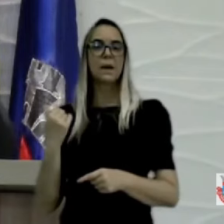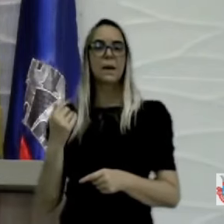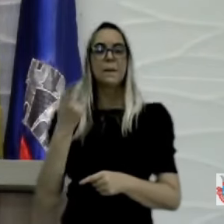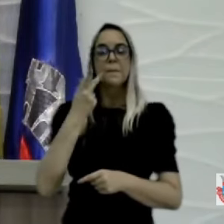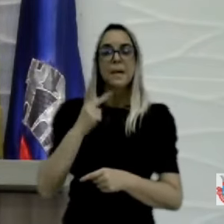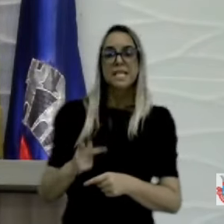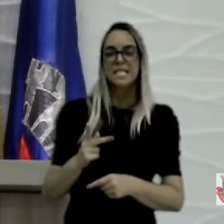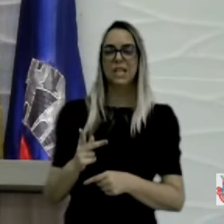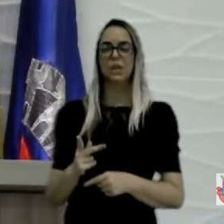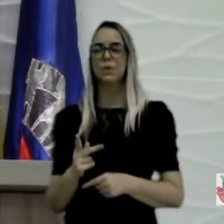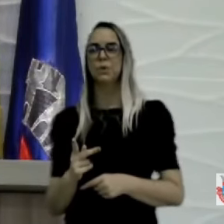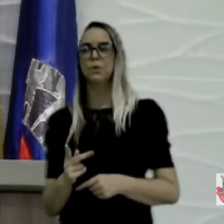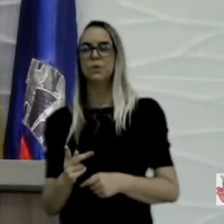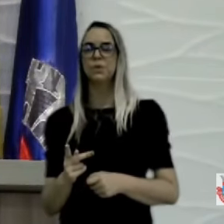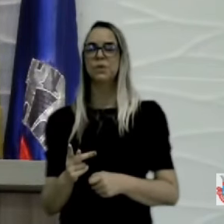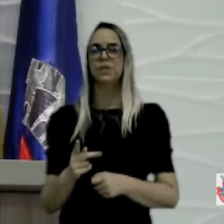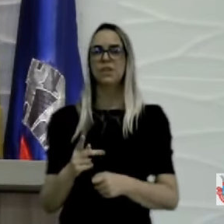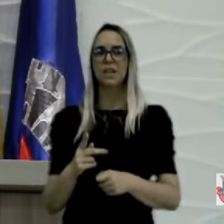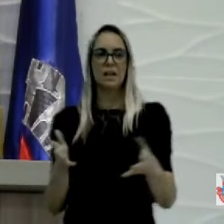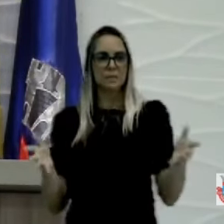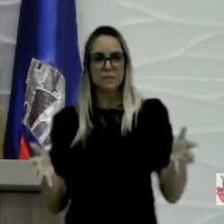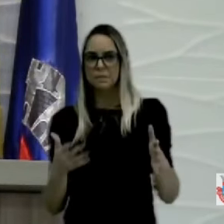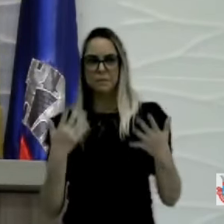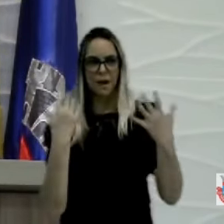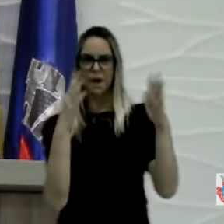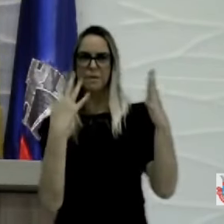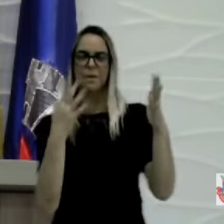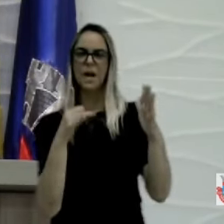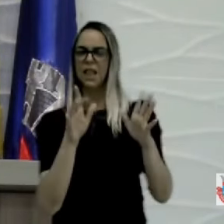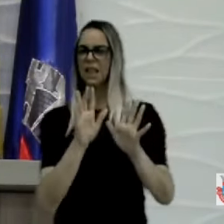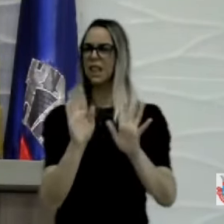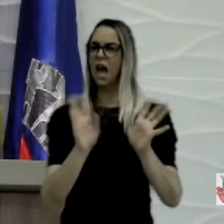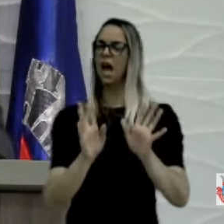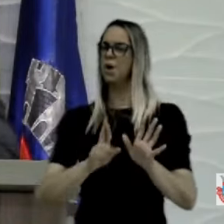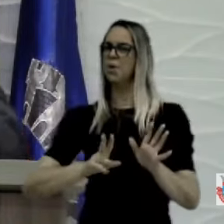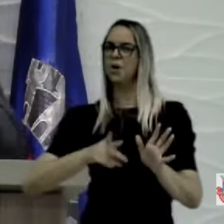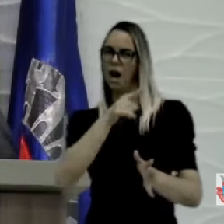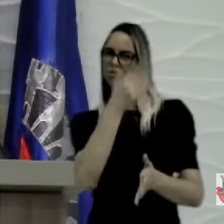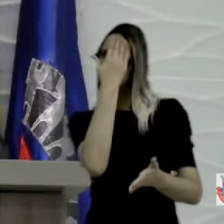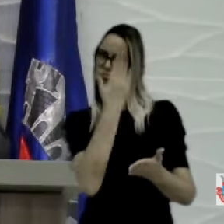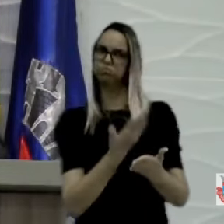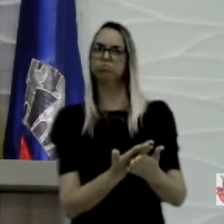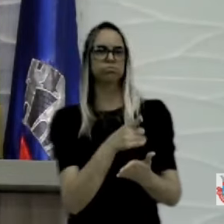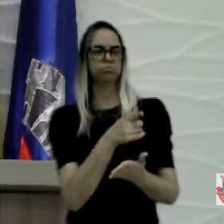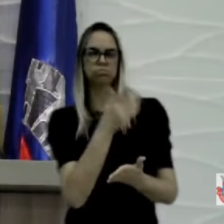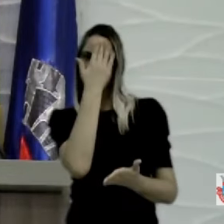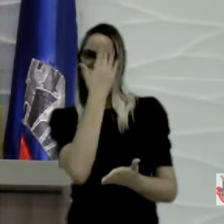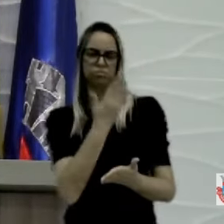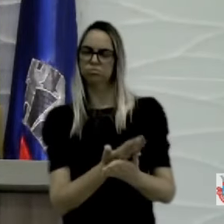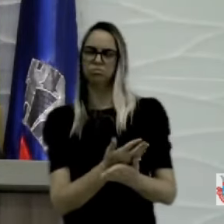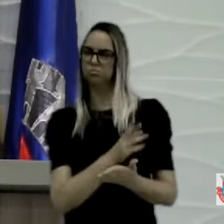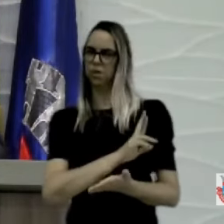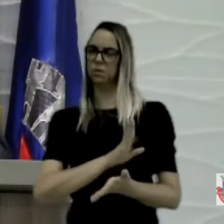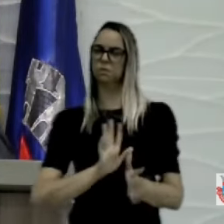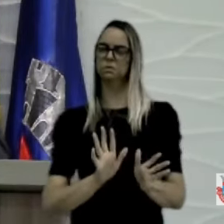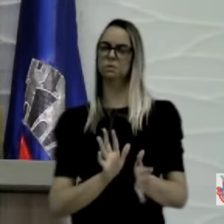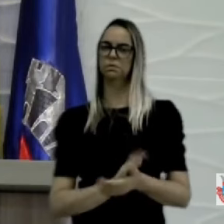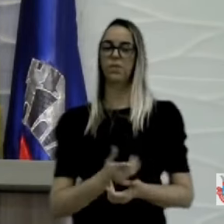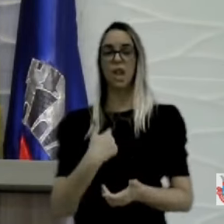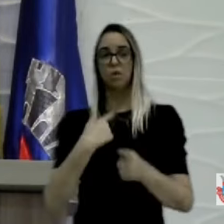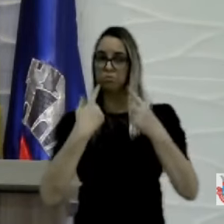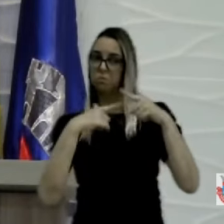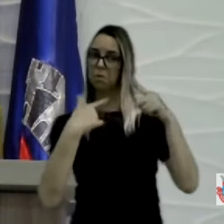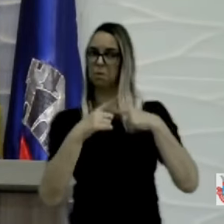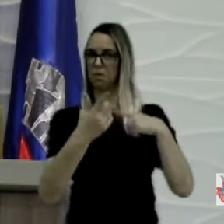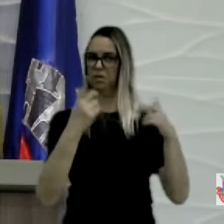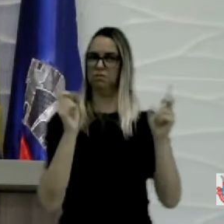não merece credibilidade nenhuma política, não merece credibilidade nenhuma, eu não vou discutir com esse